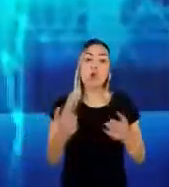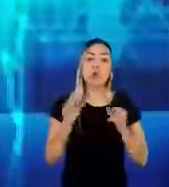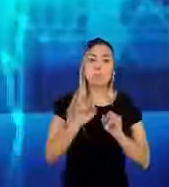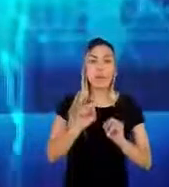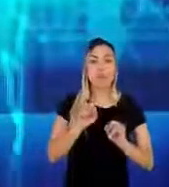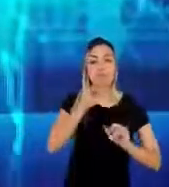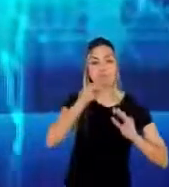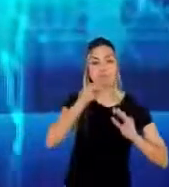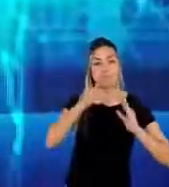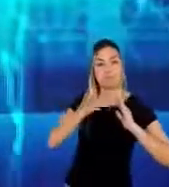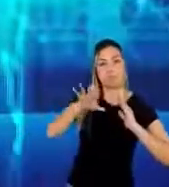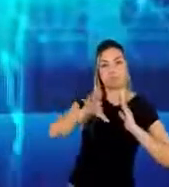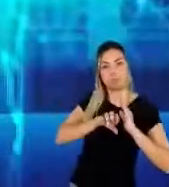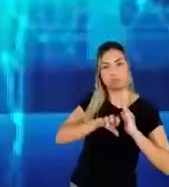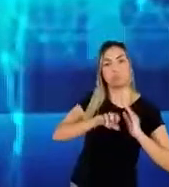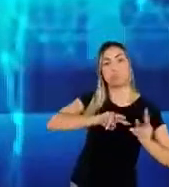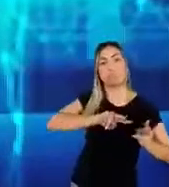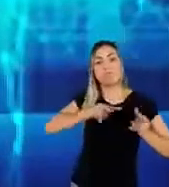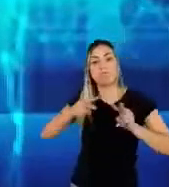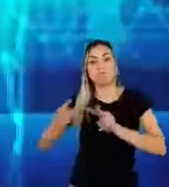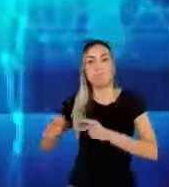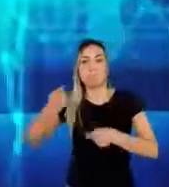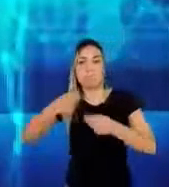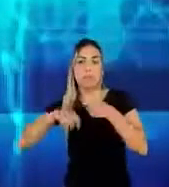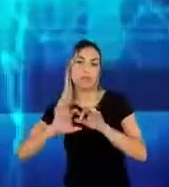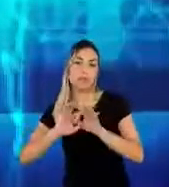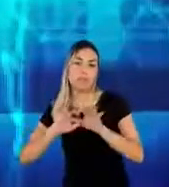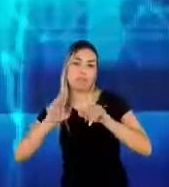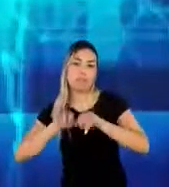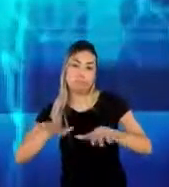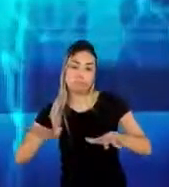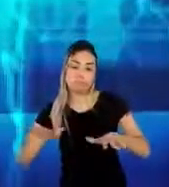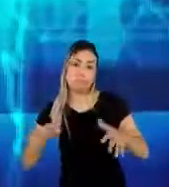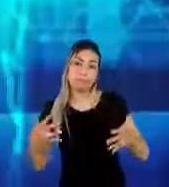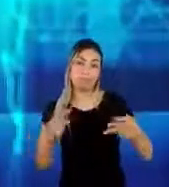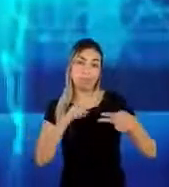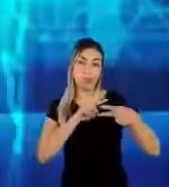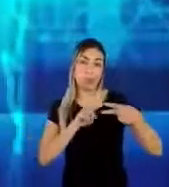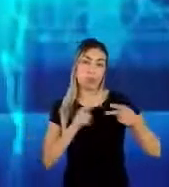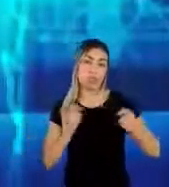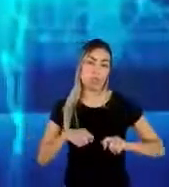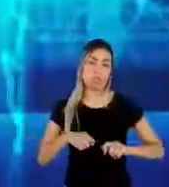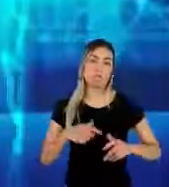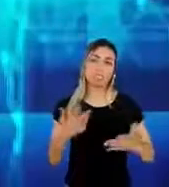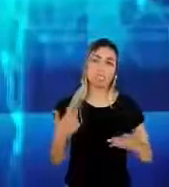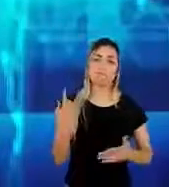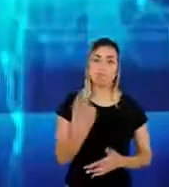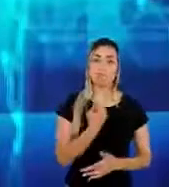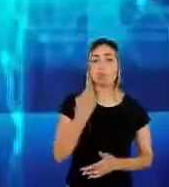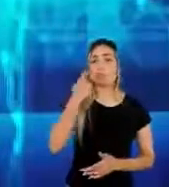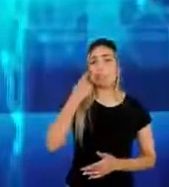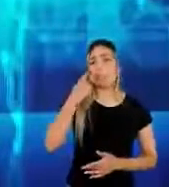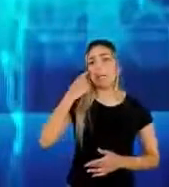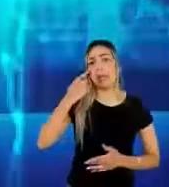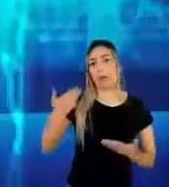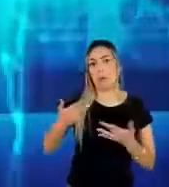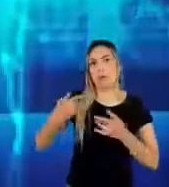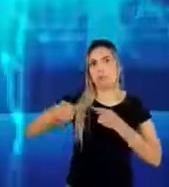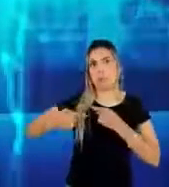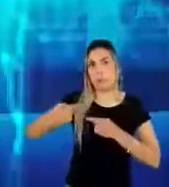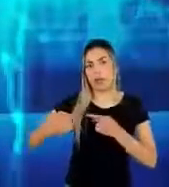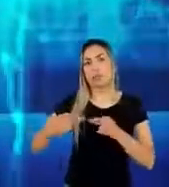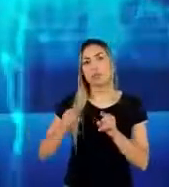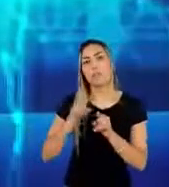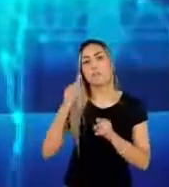temos que tratar essa transição, que é o grande debate do momento, e tratar também toda a regulação econômica que vai